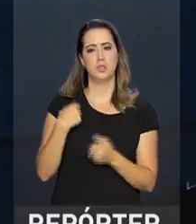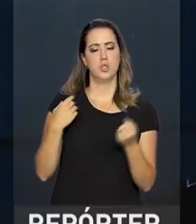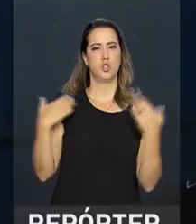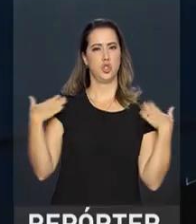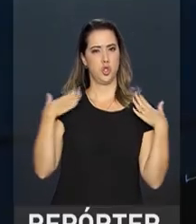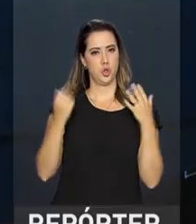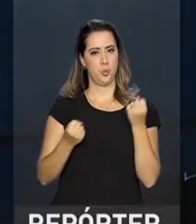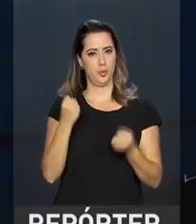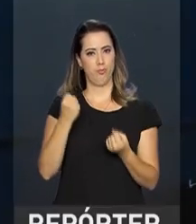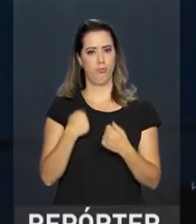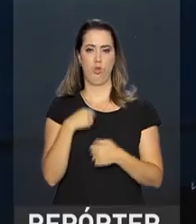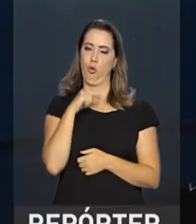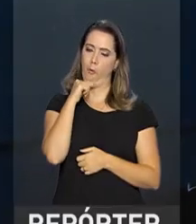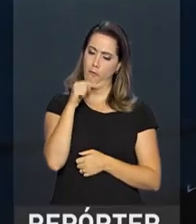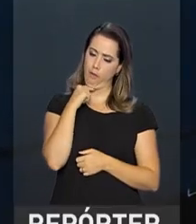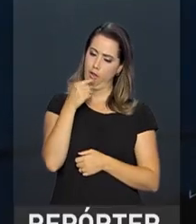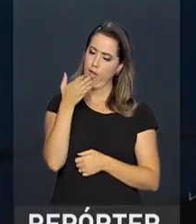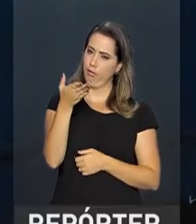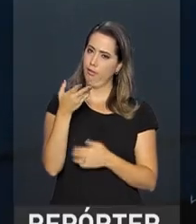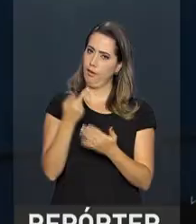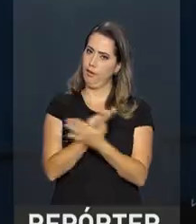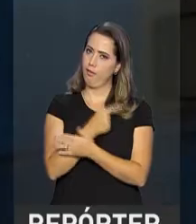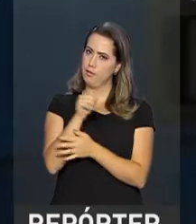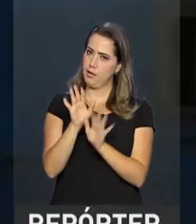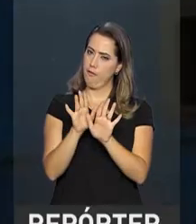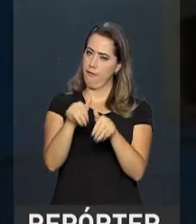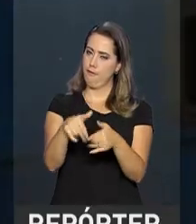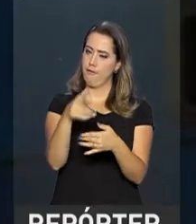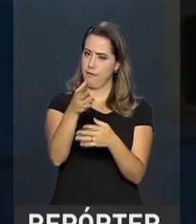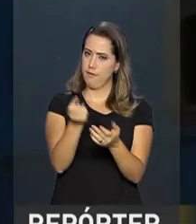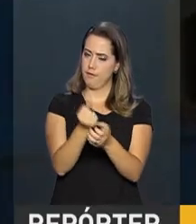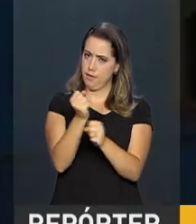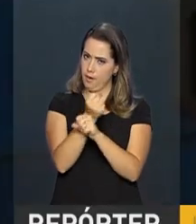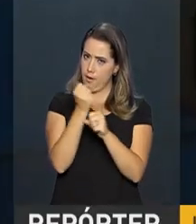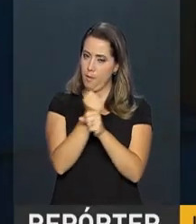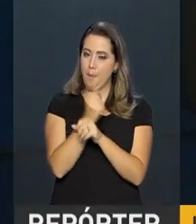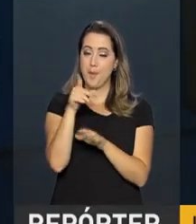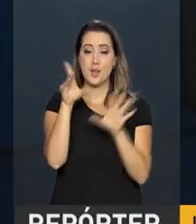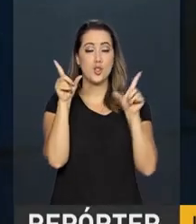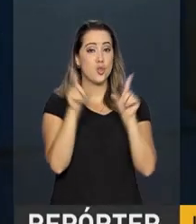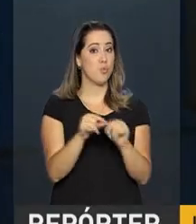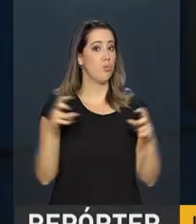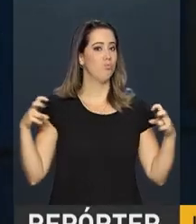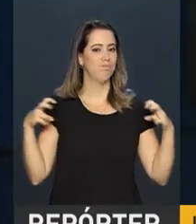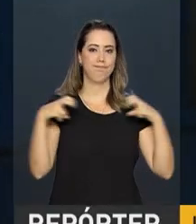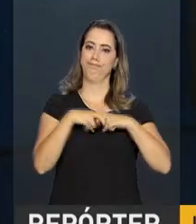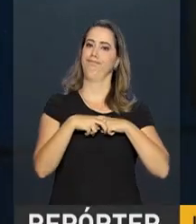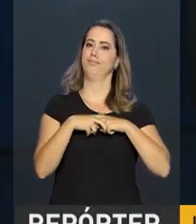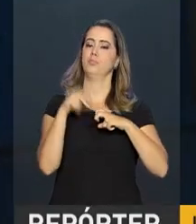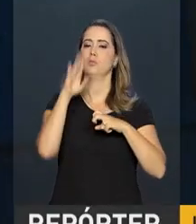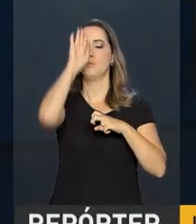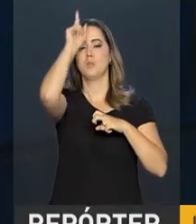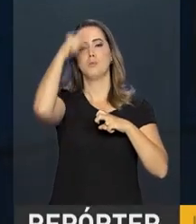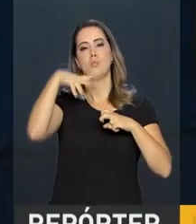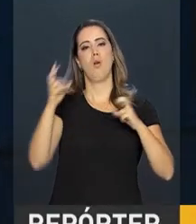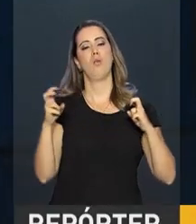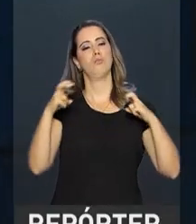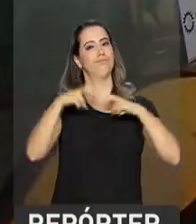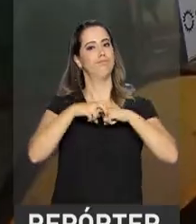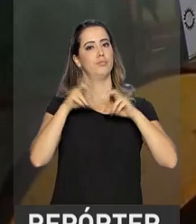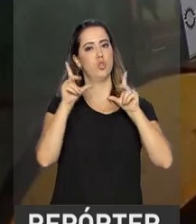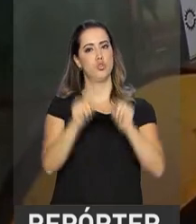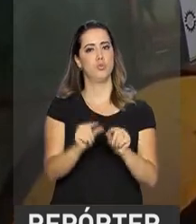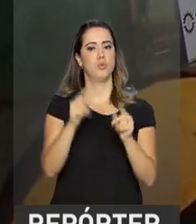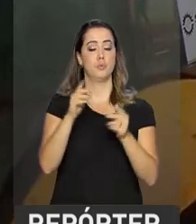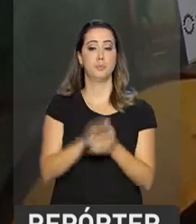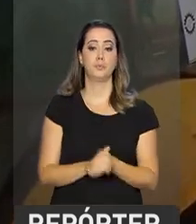muito que isso aí podia ser concluído algum dia. Vai diminuir muito os acidentes, que é o principal, é isso aí, né? Diminuir os acidentes.